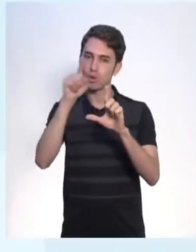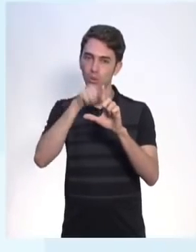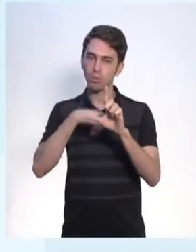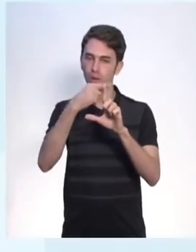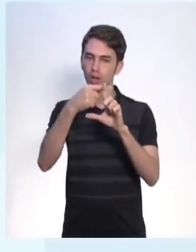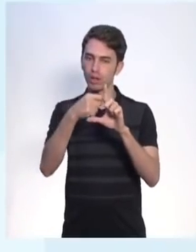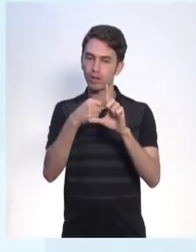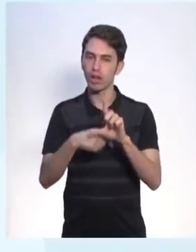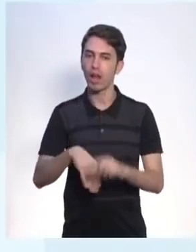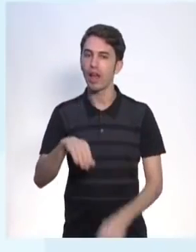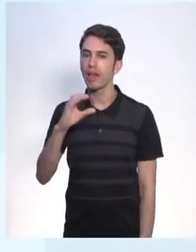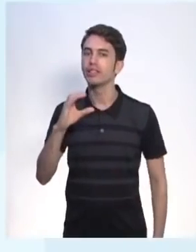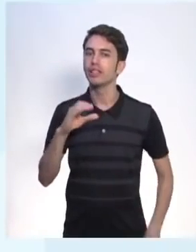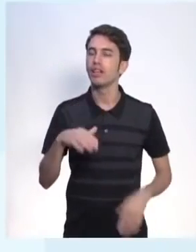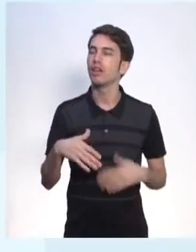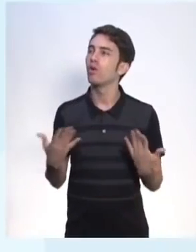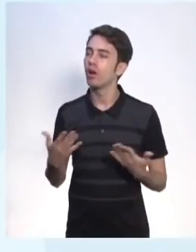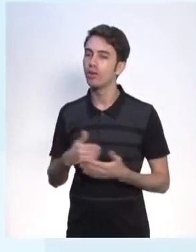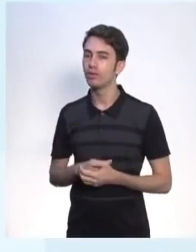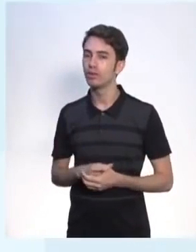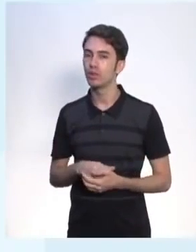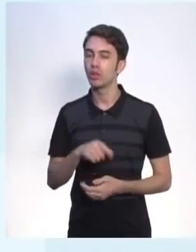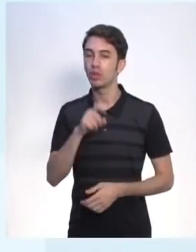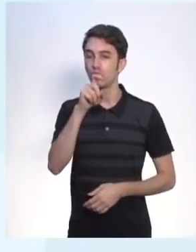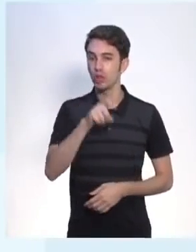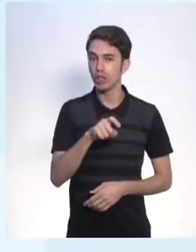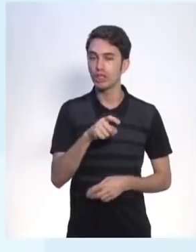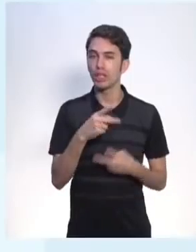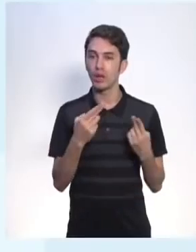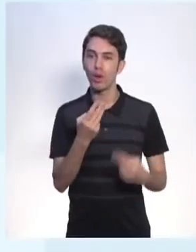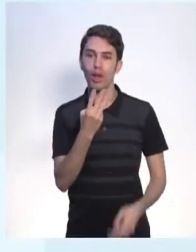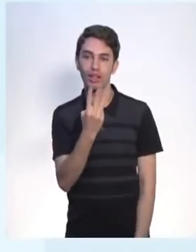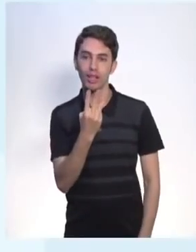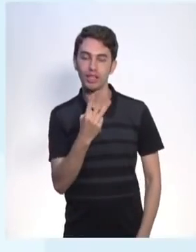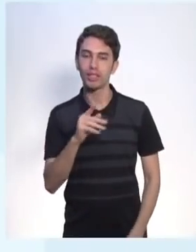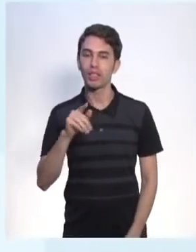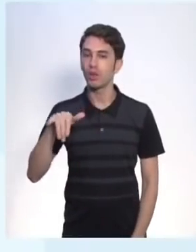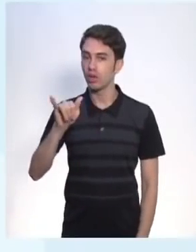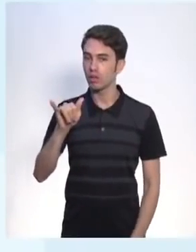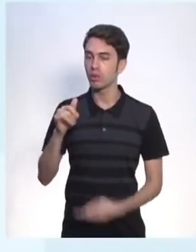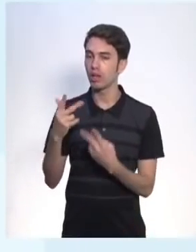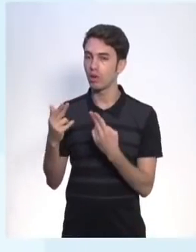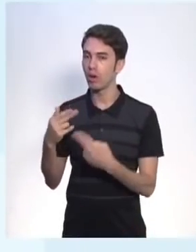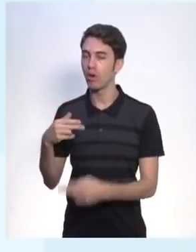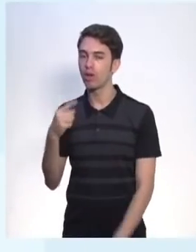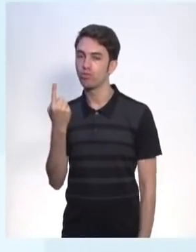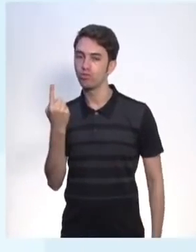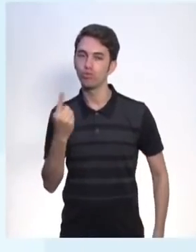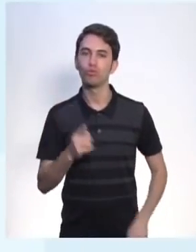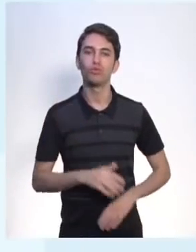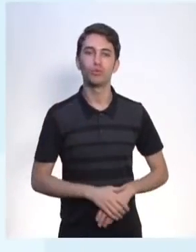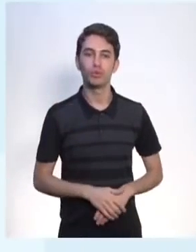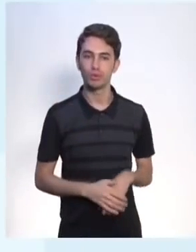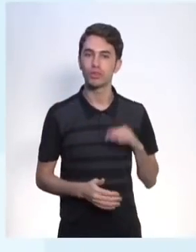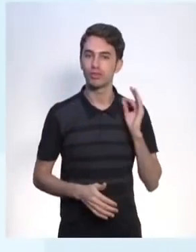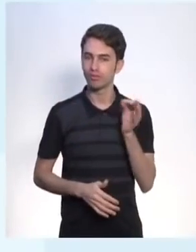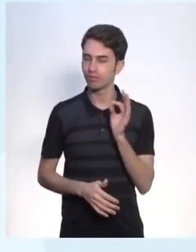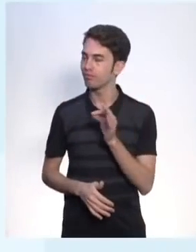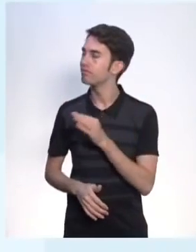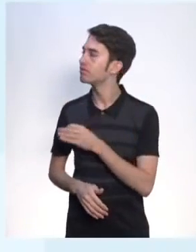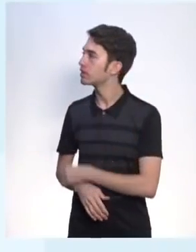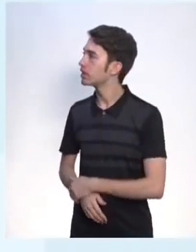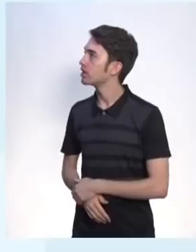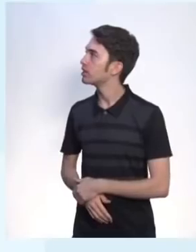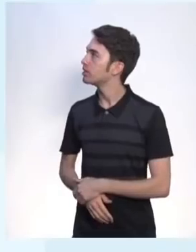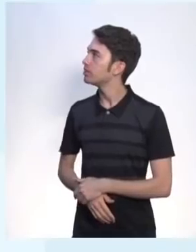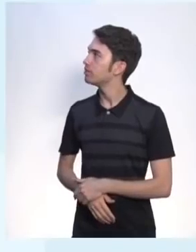aí. Qual que é o par ordenado na C? O x equivale a 3 e o y equivale a 1. Isso aí. Então, o x